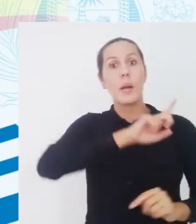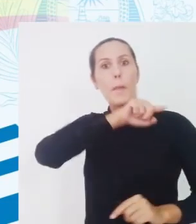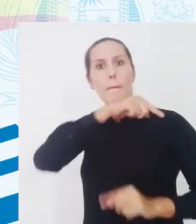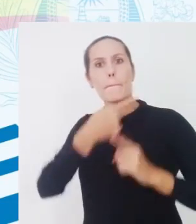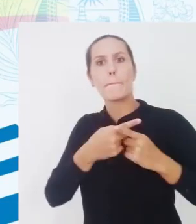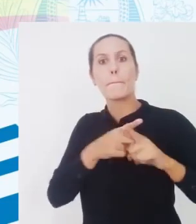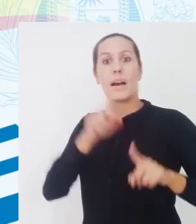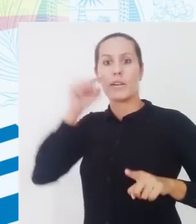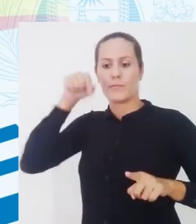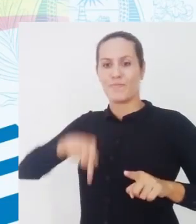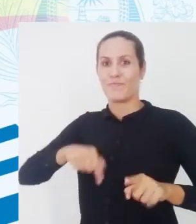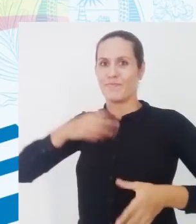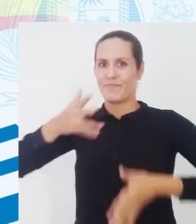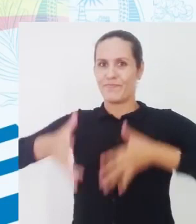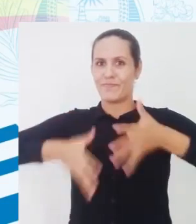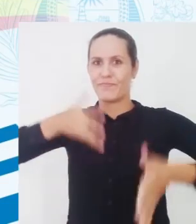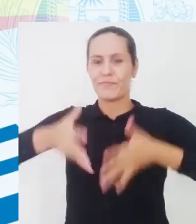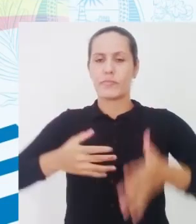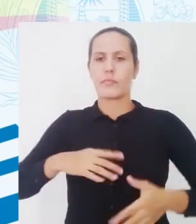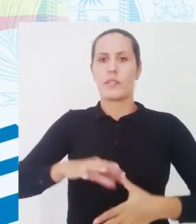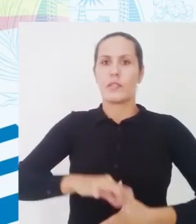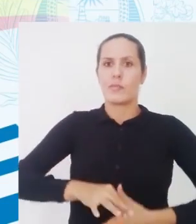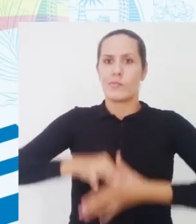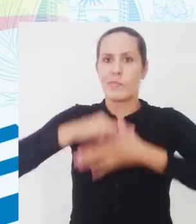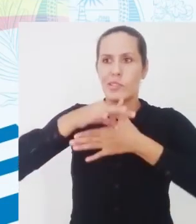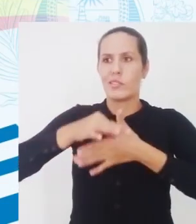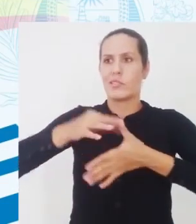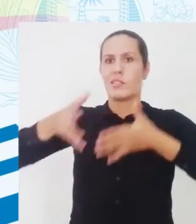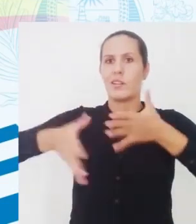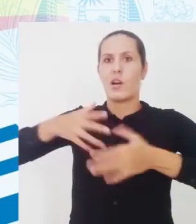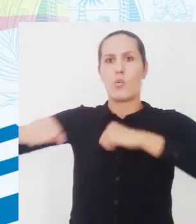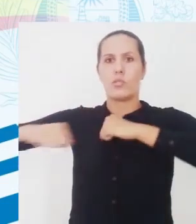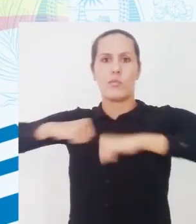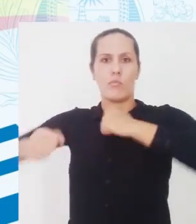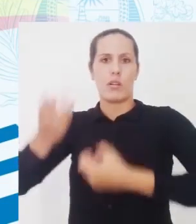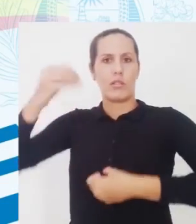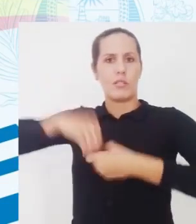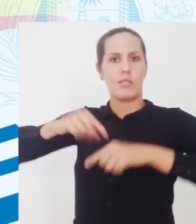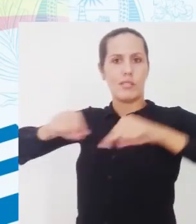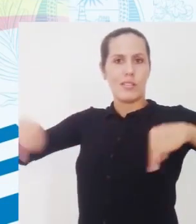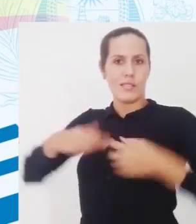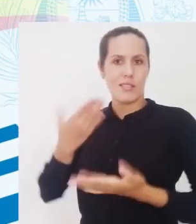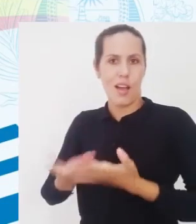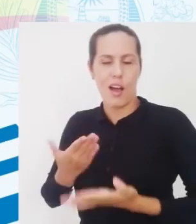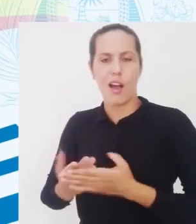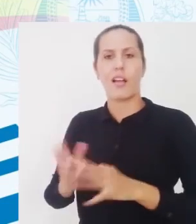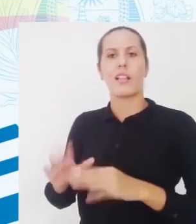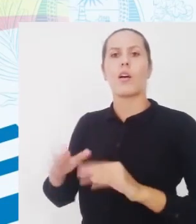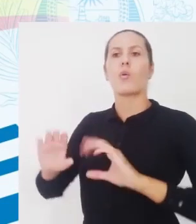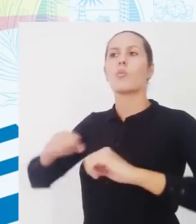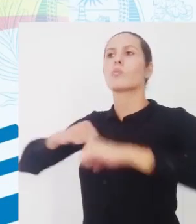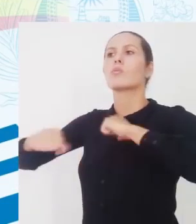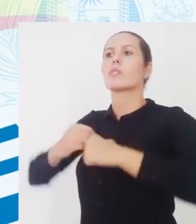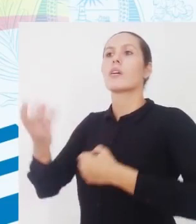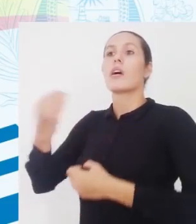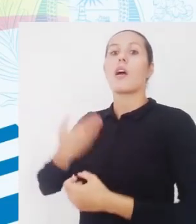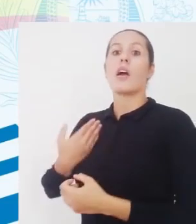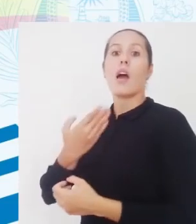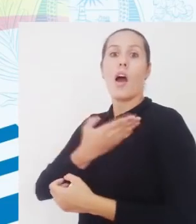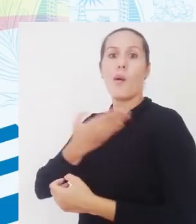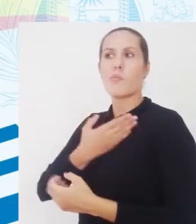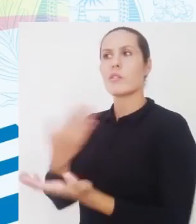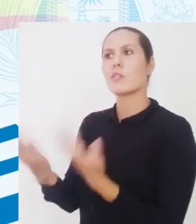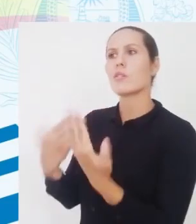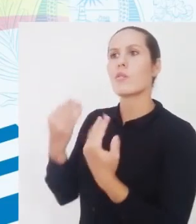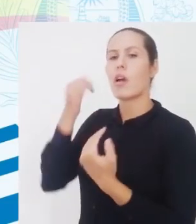escrito, ler, reler e reescrever. E aí ele vai ficar bem claro. Mas para um texto oral, aquele que a gente faz